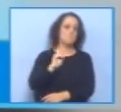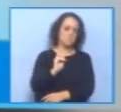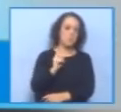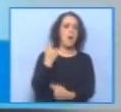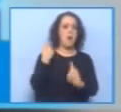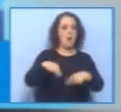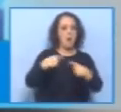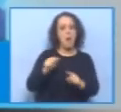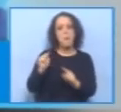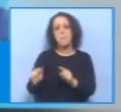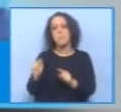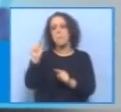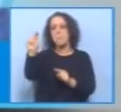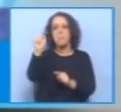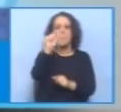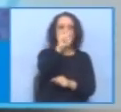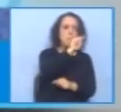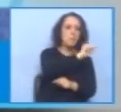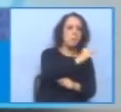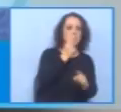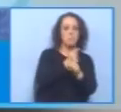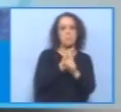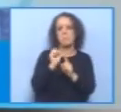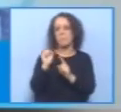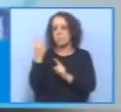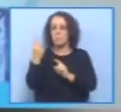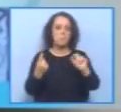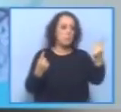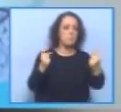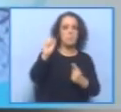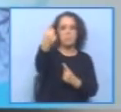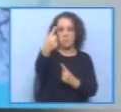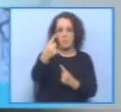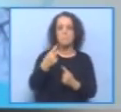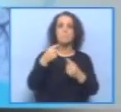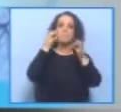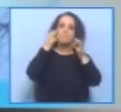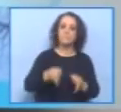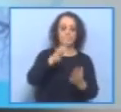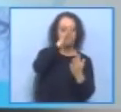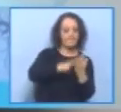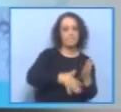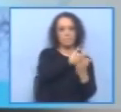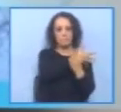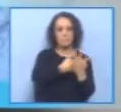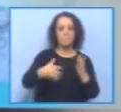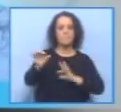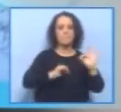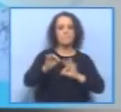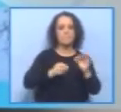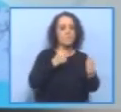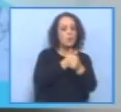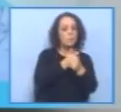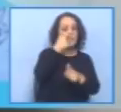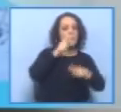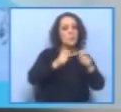outra proposta concreta, mas pontual. Não há nada elaborado para acompanhar as